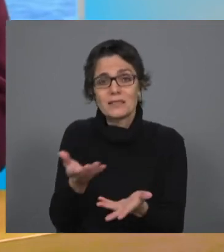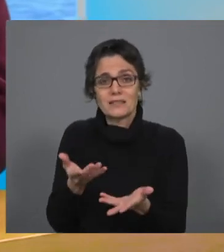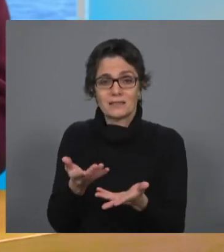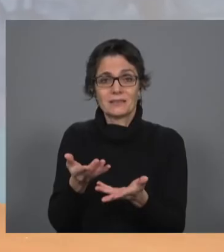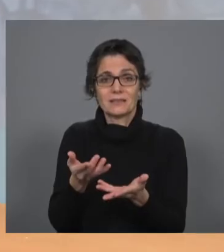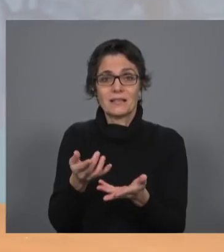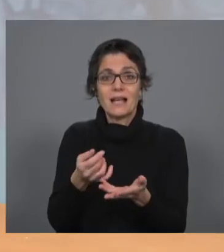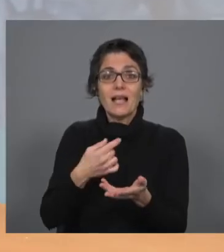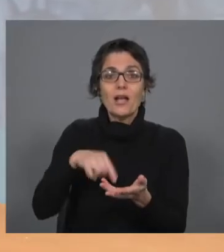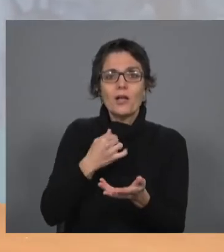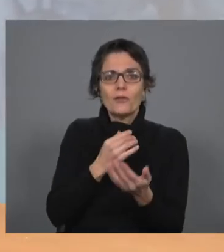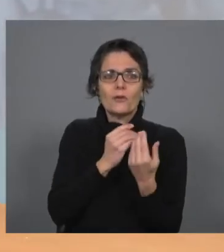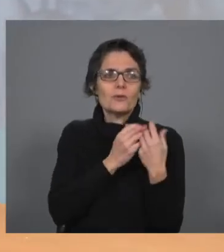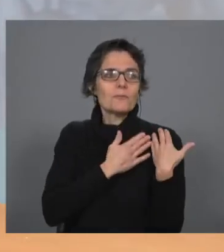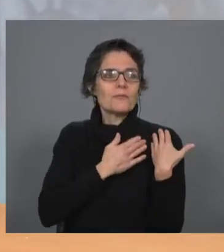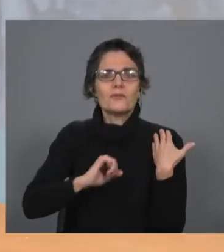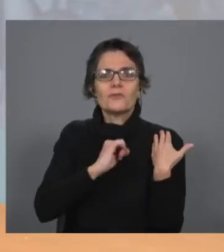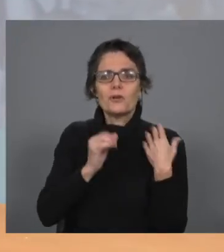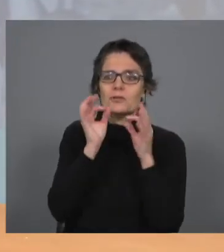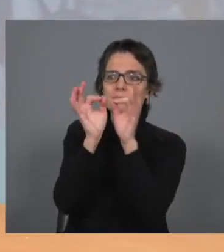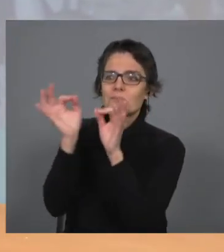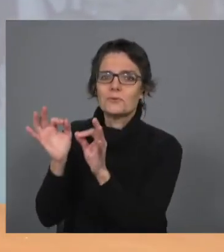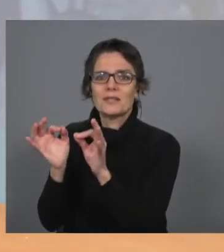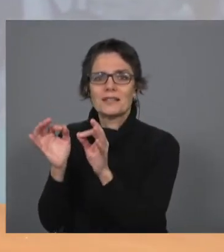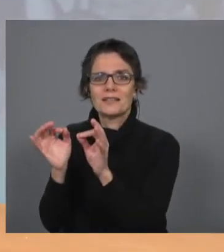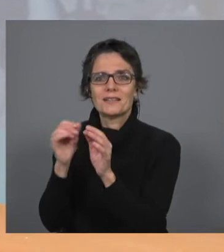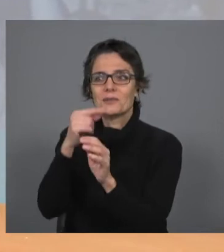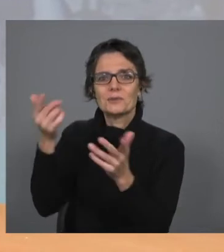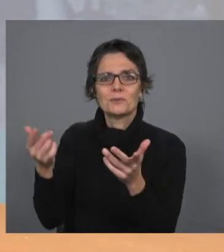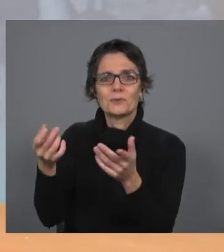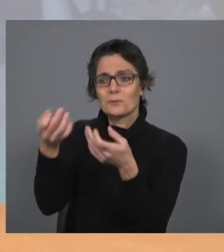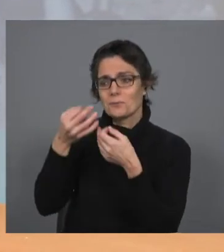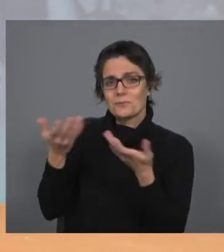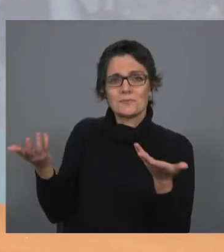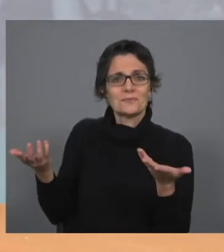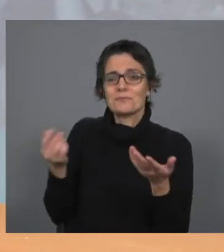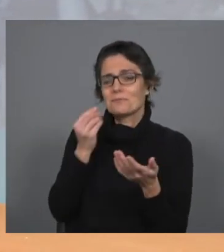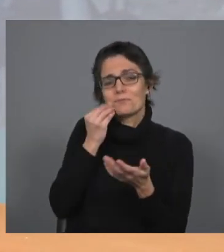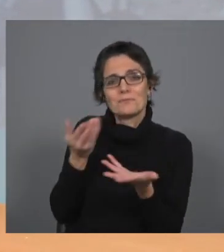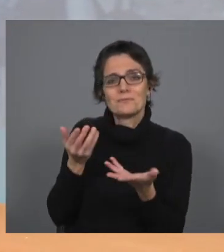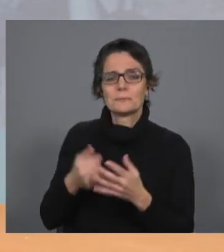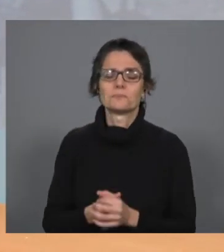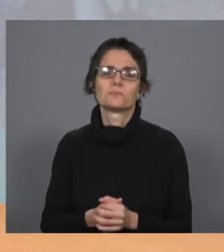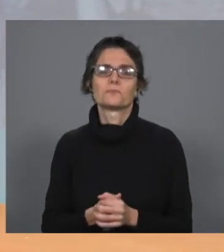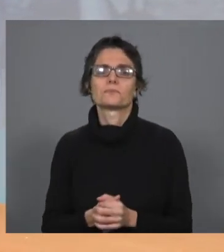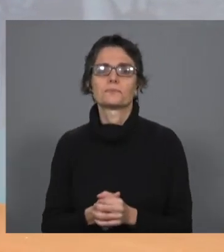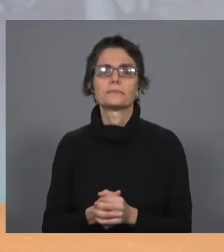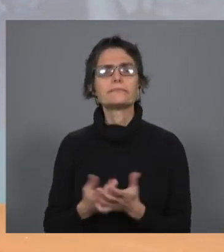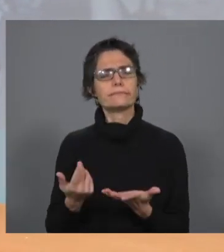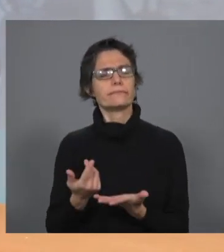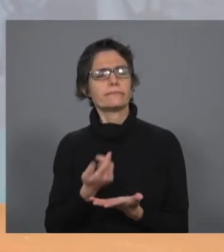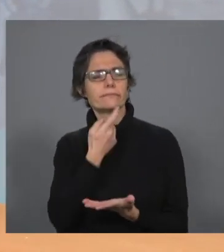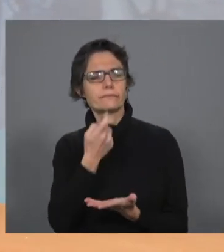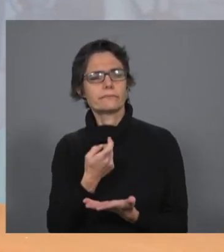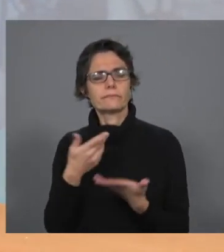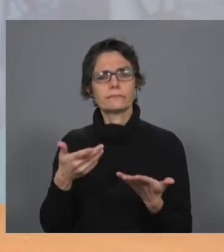nossas relações uns com os outros. E começam a surgir dimensões de vida de igreja e